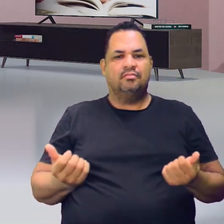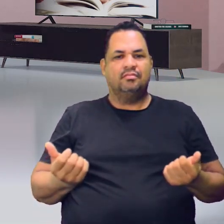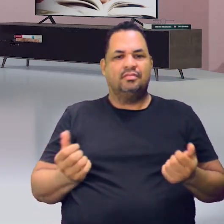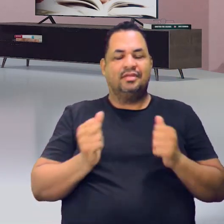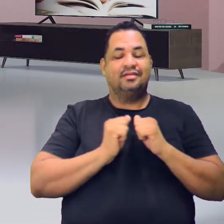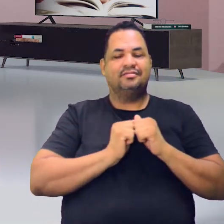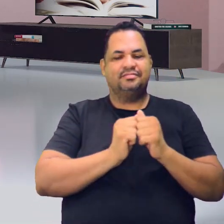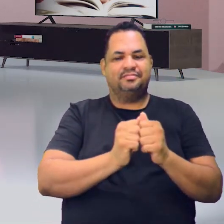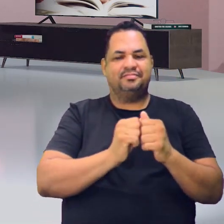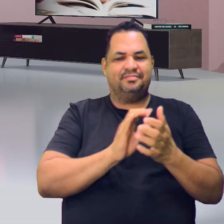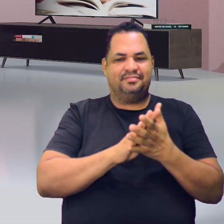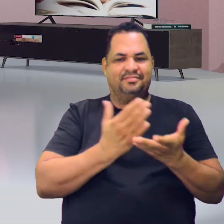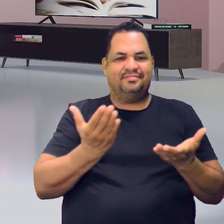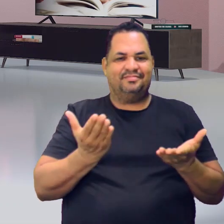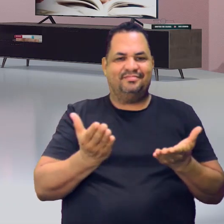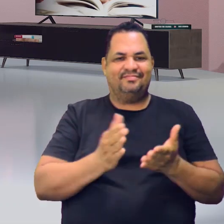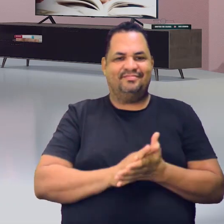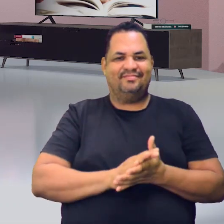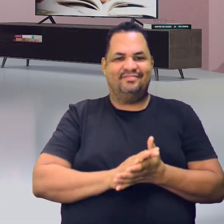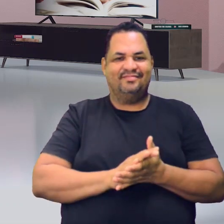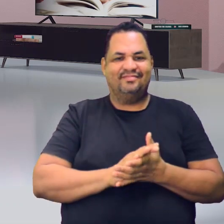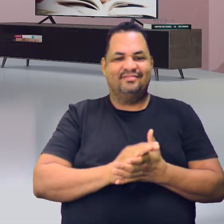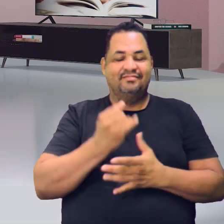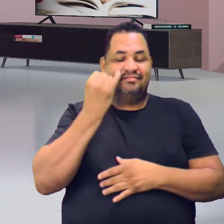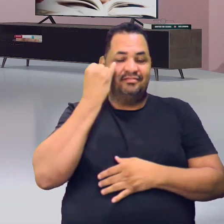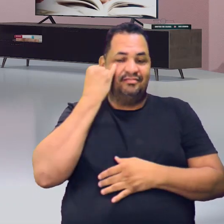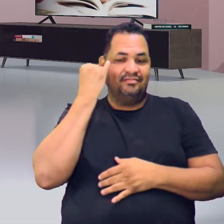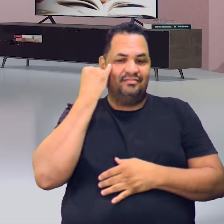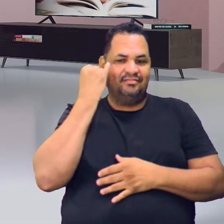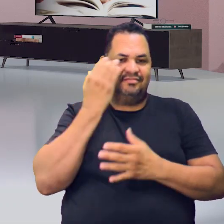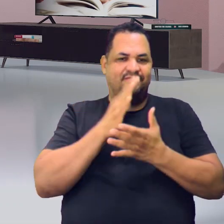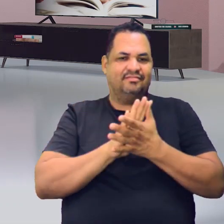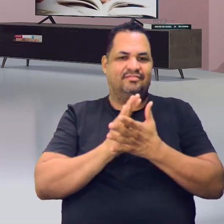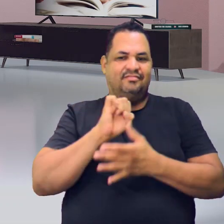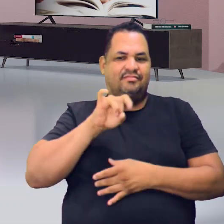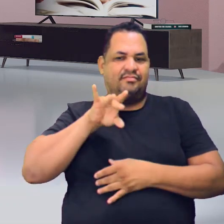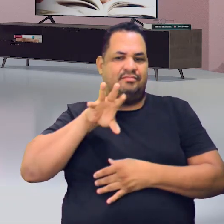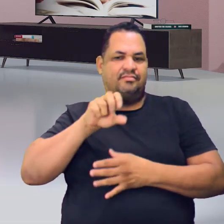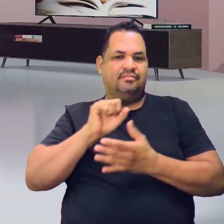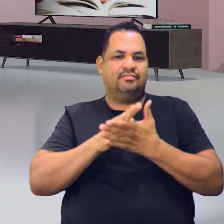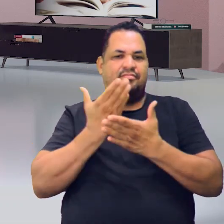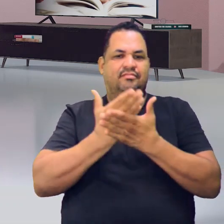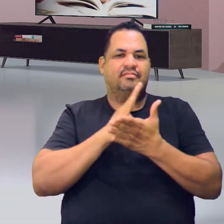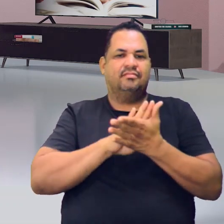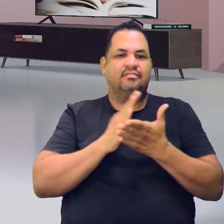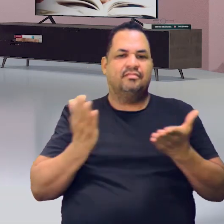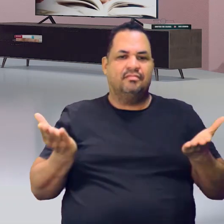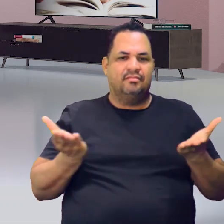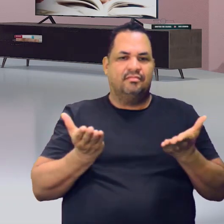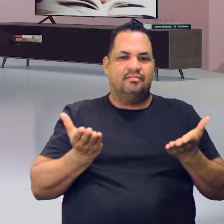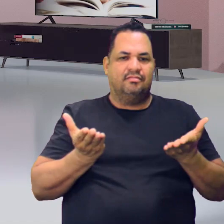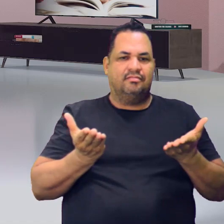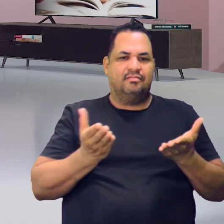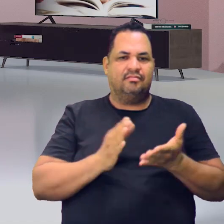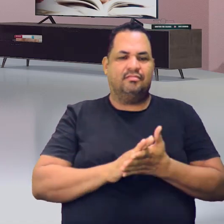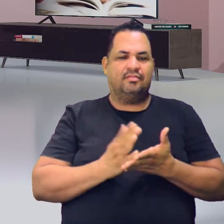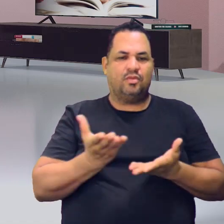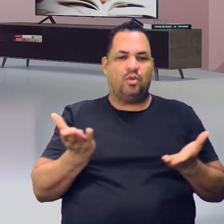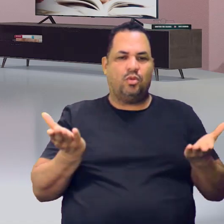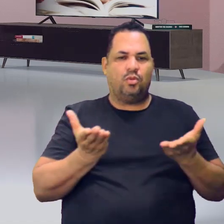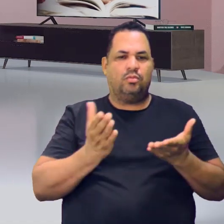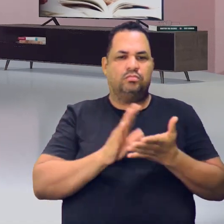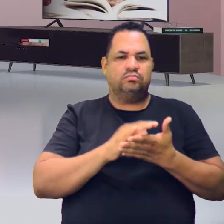com quem? Com ele, né? Olha, o Sami, o nosso querido intérprete, tá certo? Então, amadinhos, ó, hoje é a